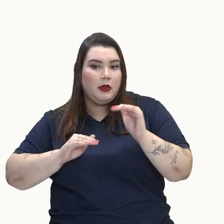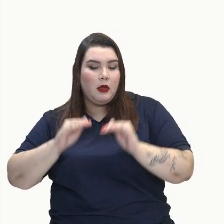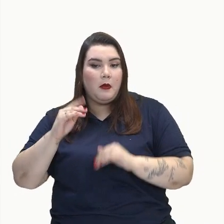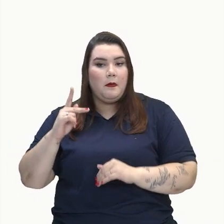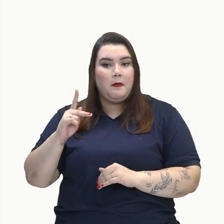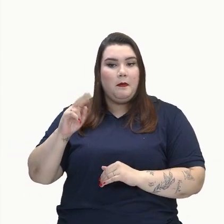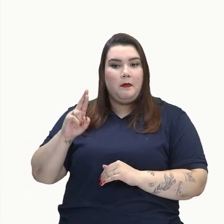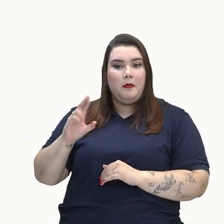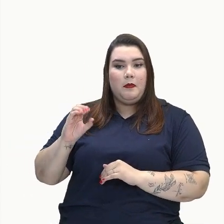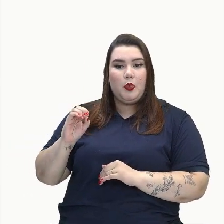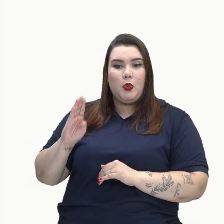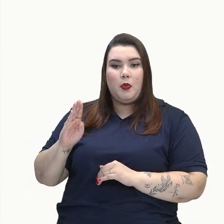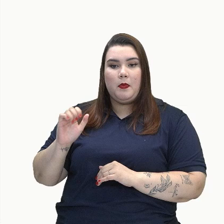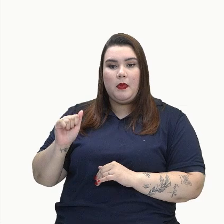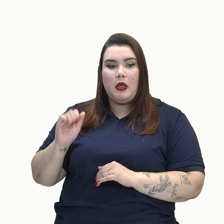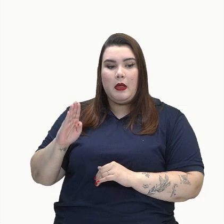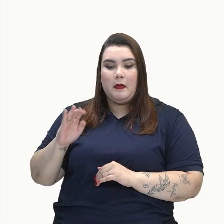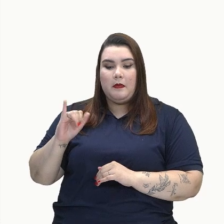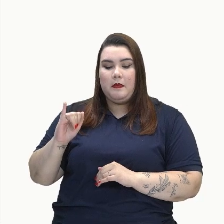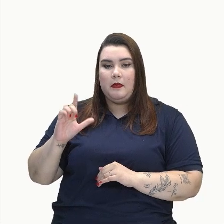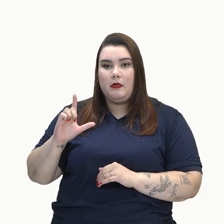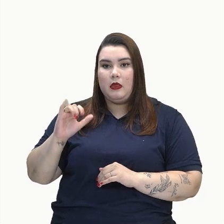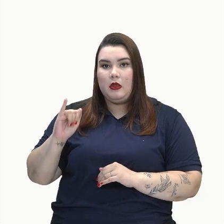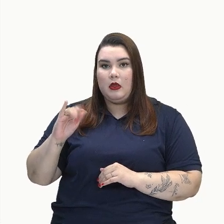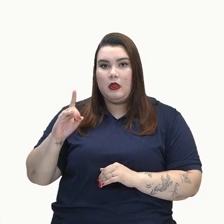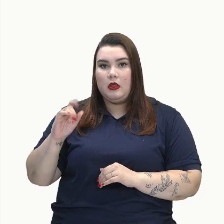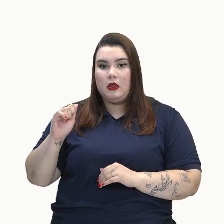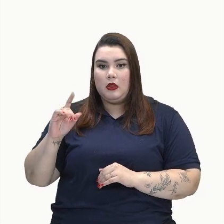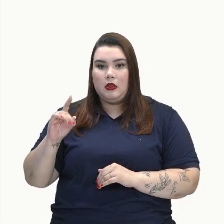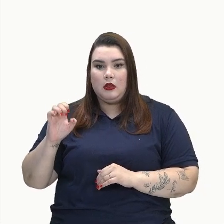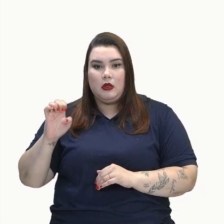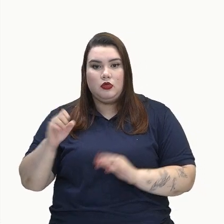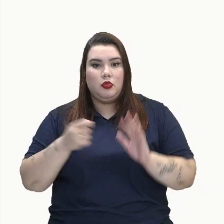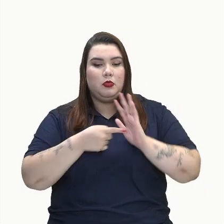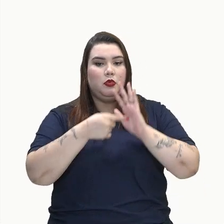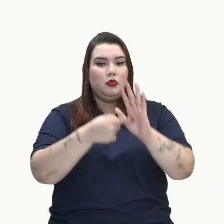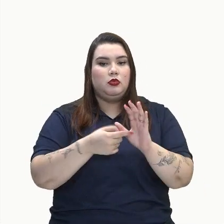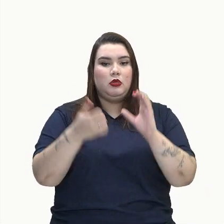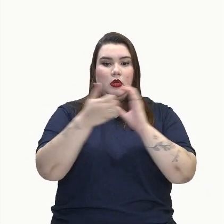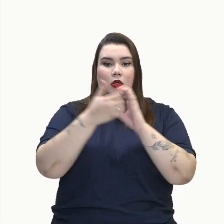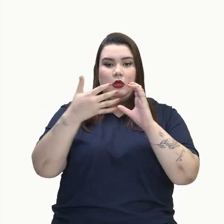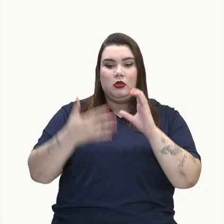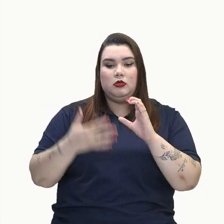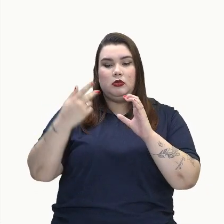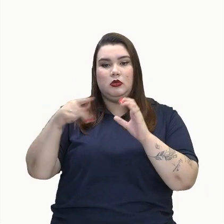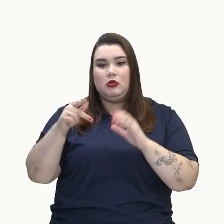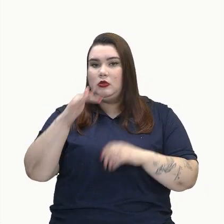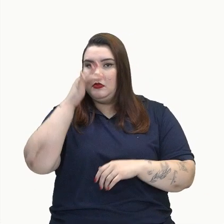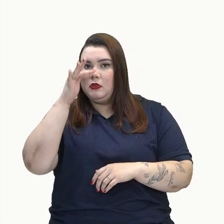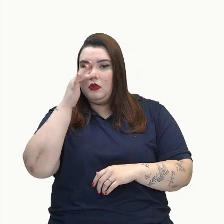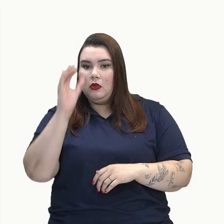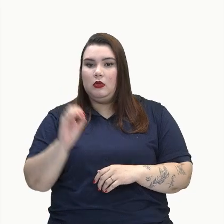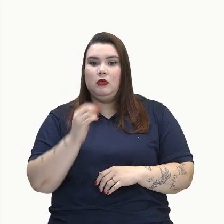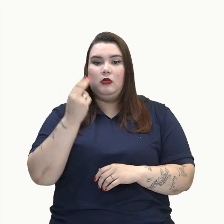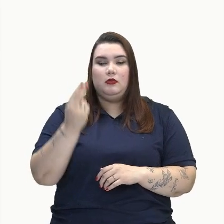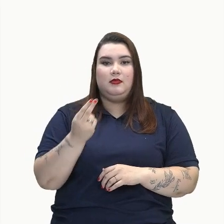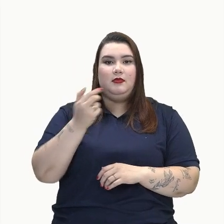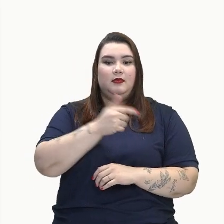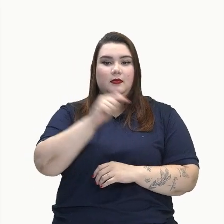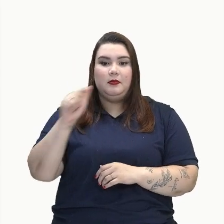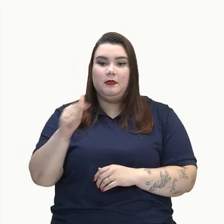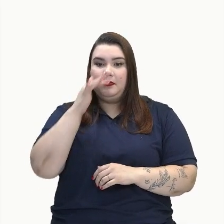da planta que a resultado daquele cruzamento apresentar a característica de uma planta ou da outra